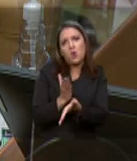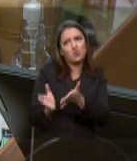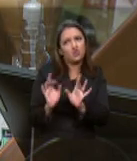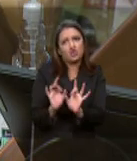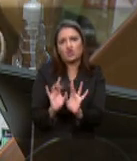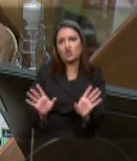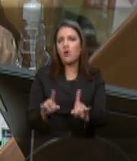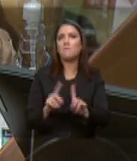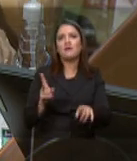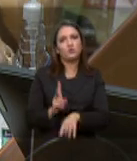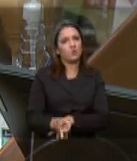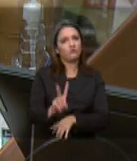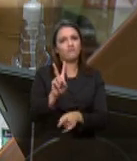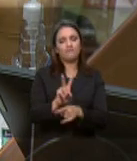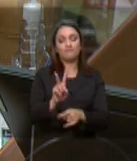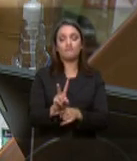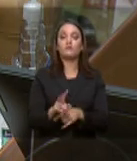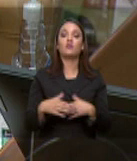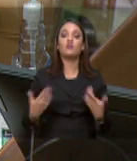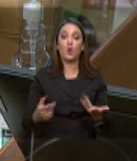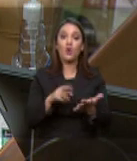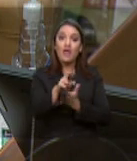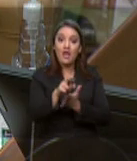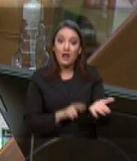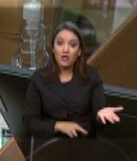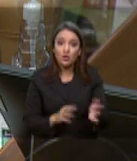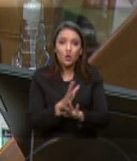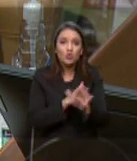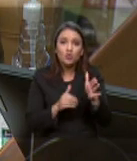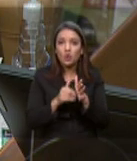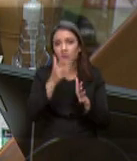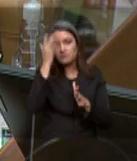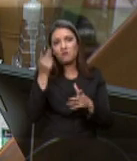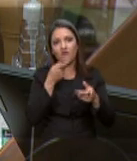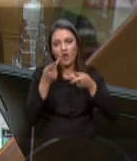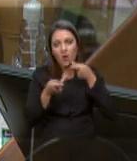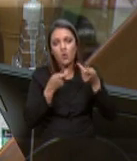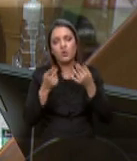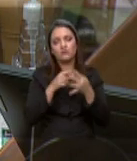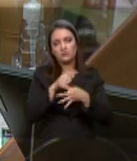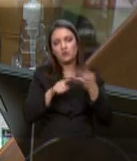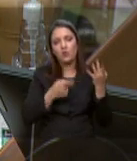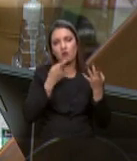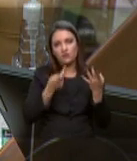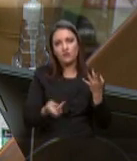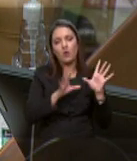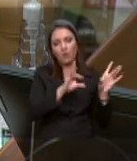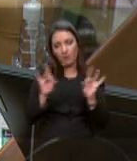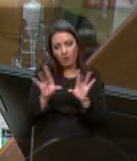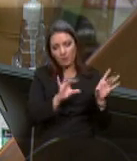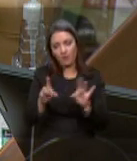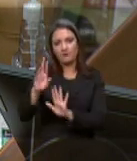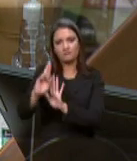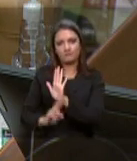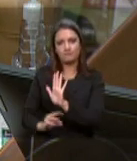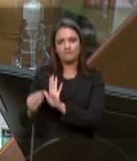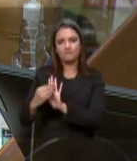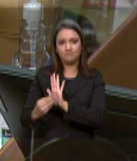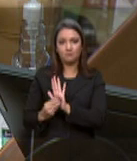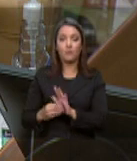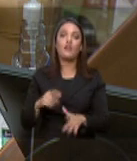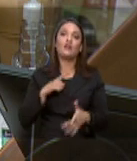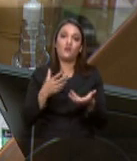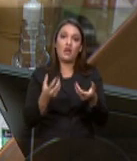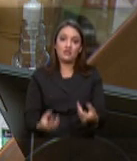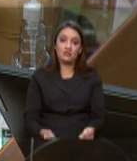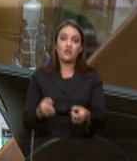e transcrevi no relatório as passagens mais importantes. Foram admitidos a Missi